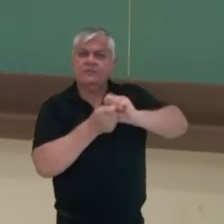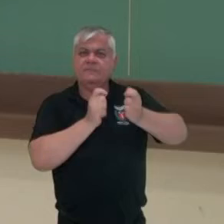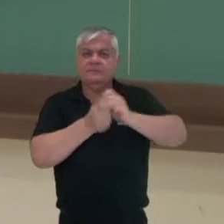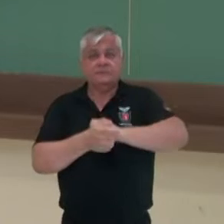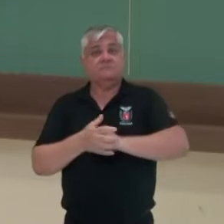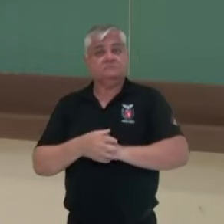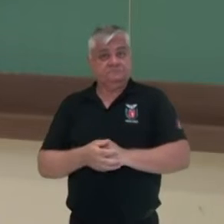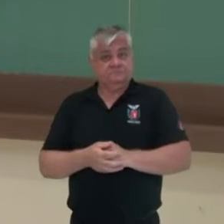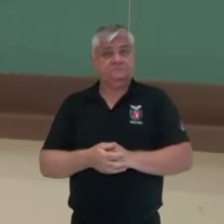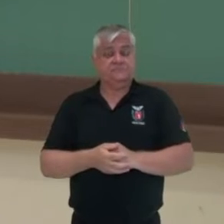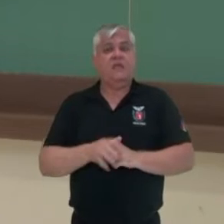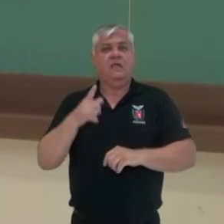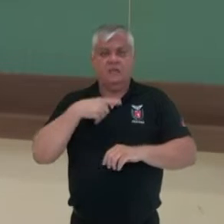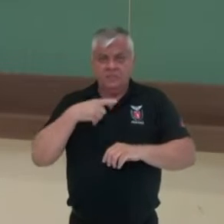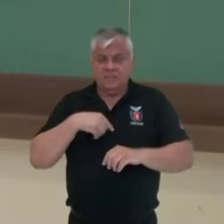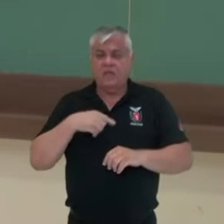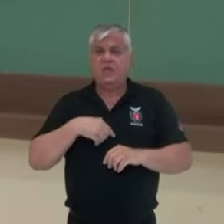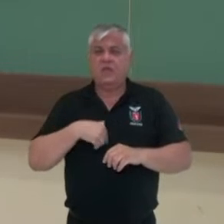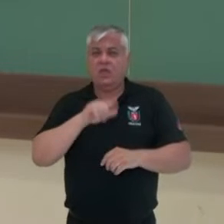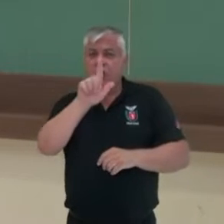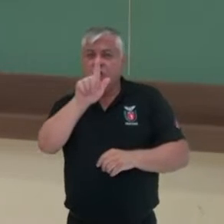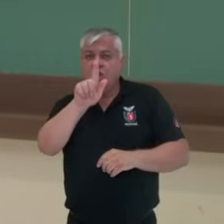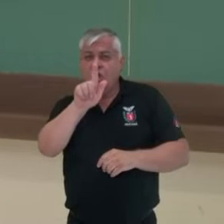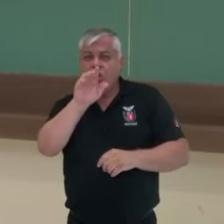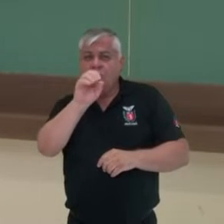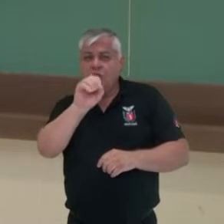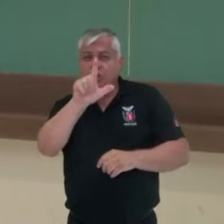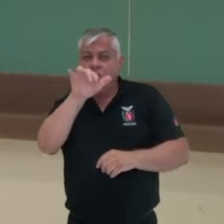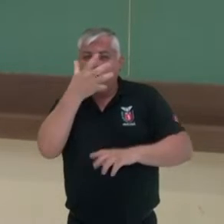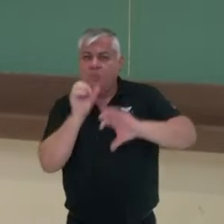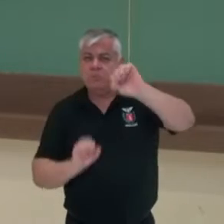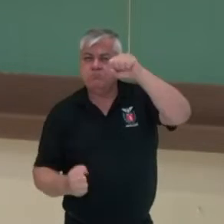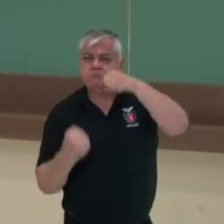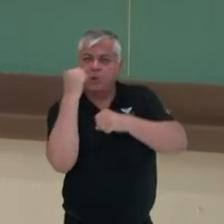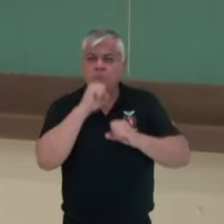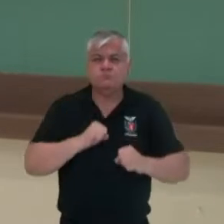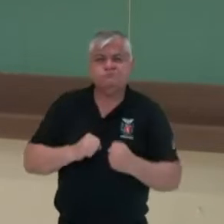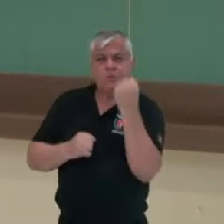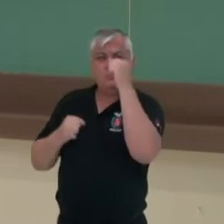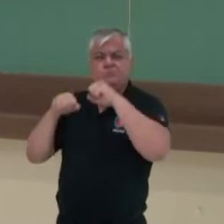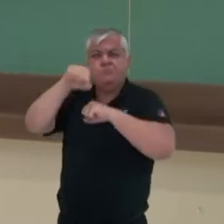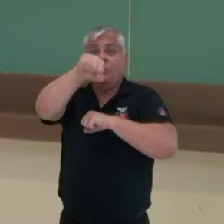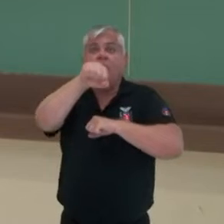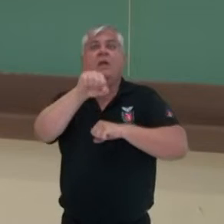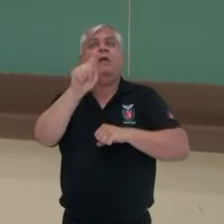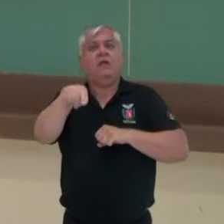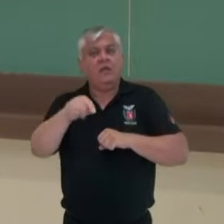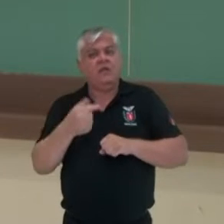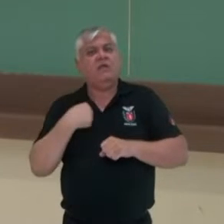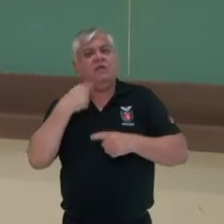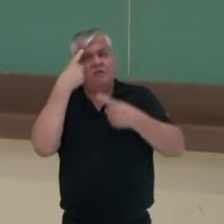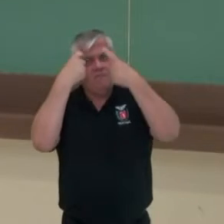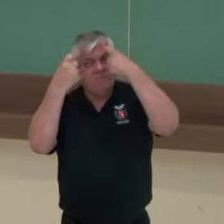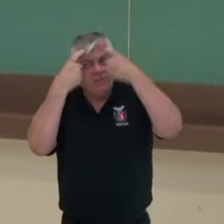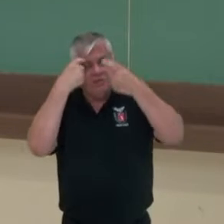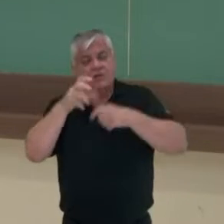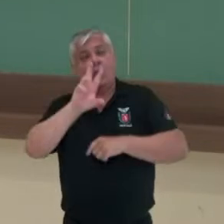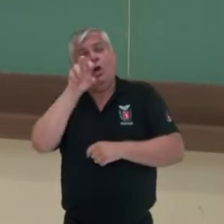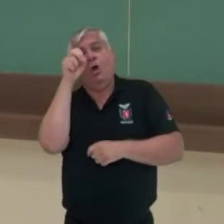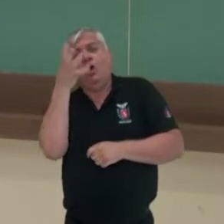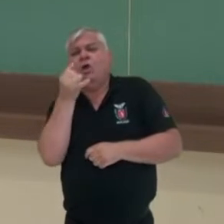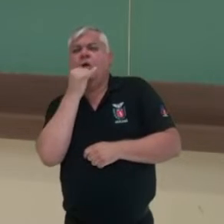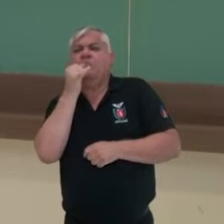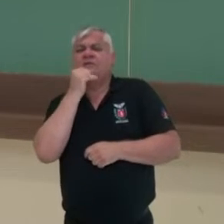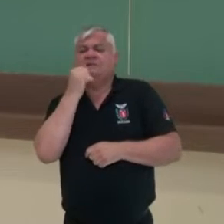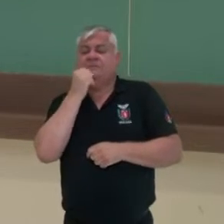hoje existem golpes que são utilizados em algumas lutas que eles são reinventados, alguns que são tirados, banidos por conta da